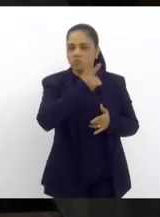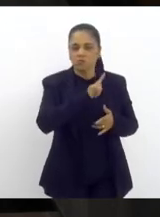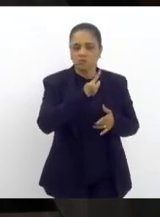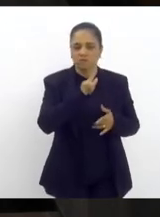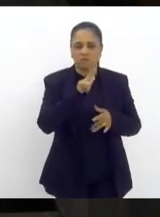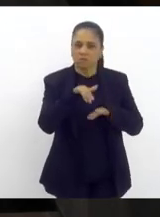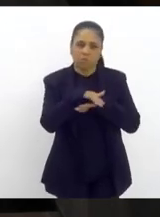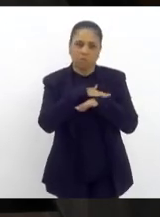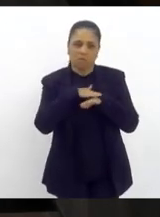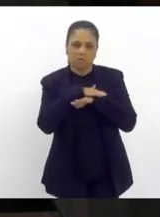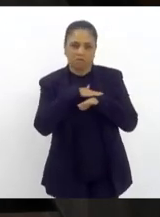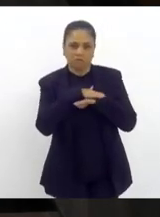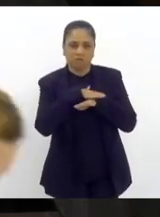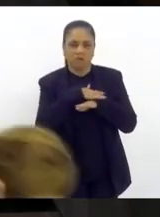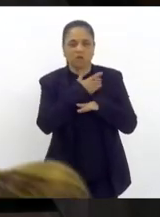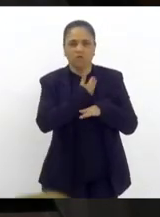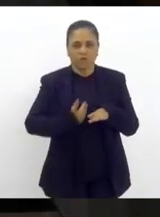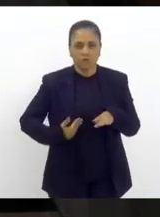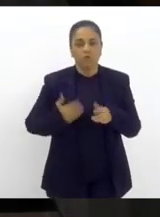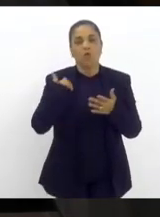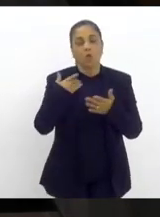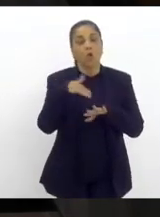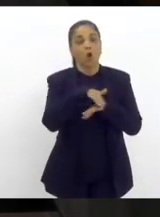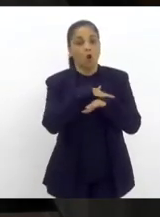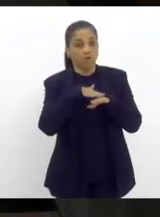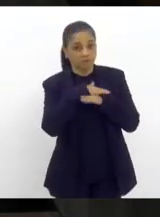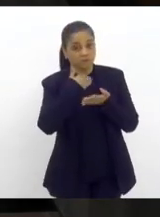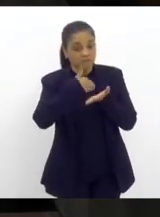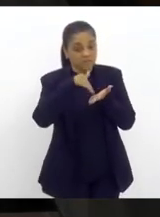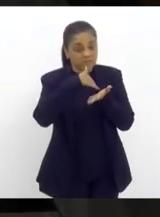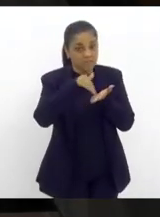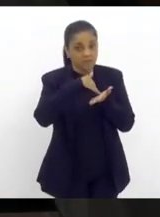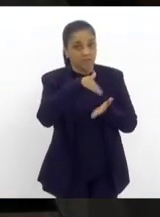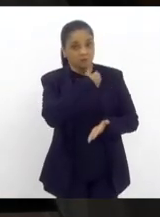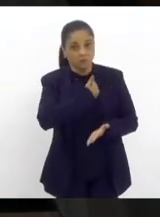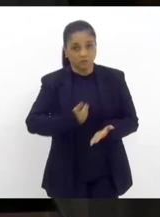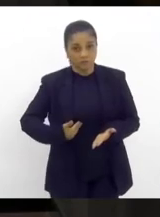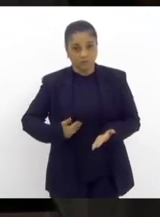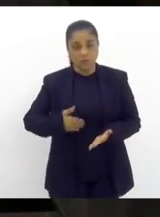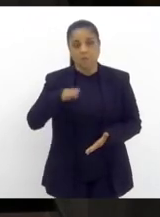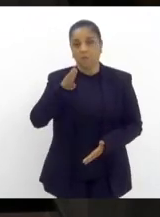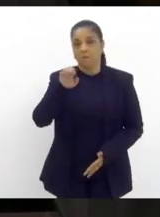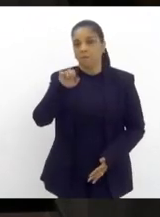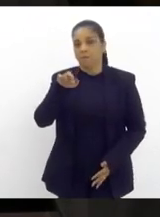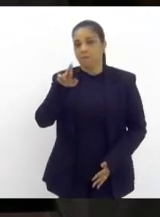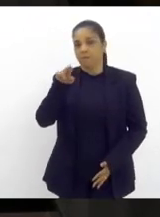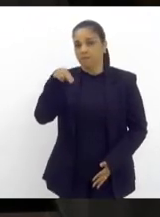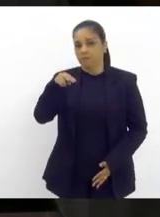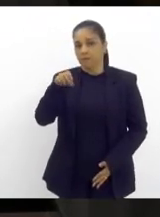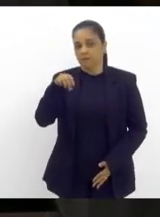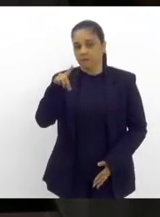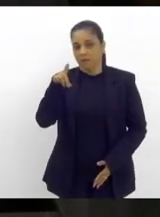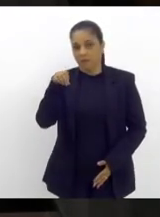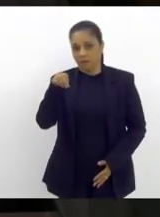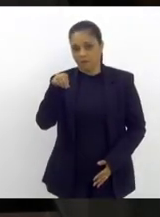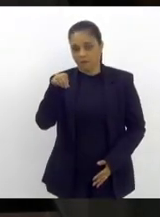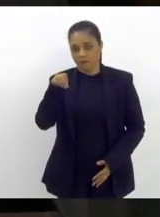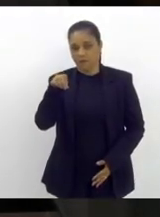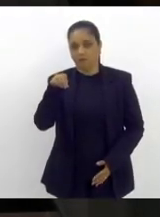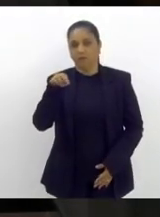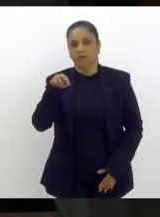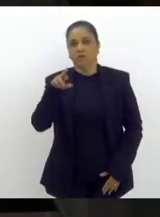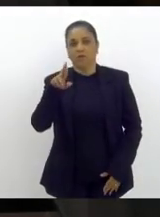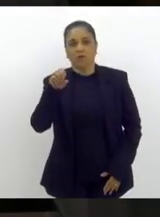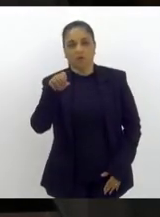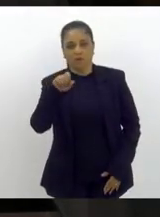que bem eu falei com o secretário de governo o Bernardo Rocha nosso nosso colega Deputado e disse que hoje